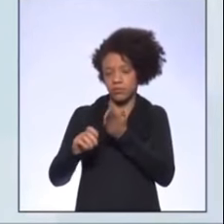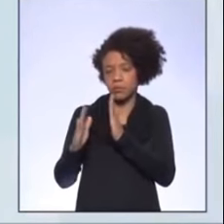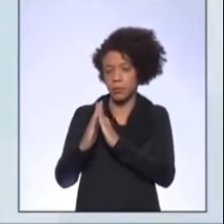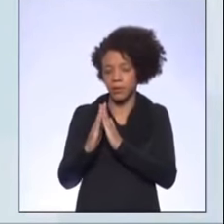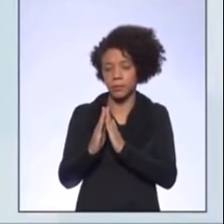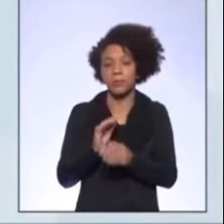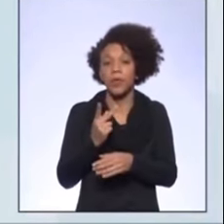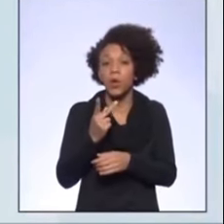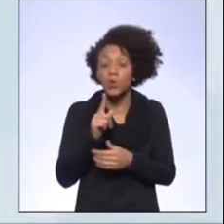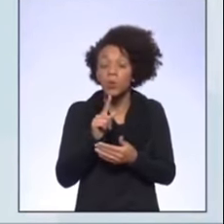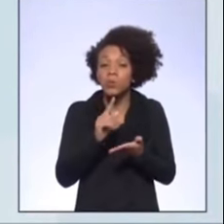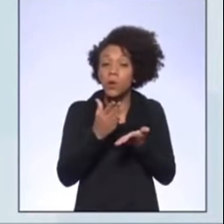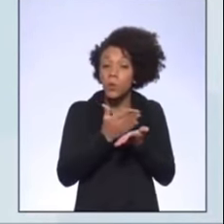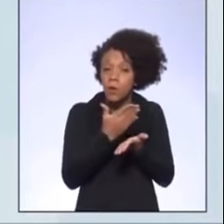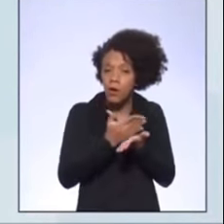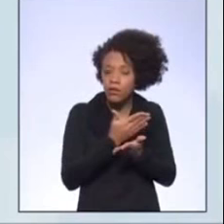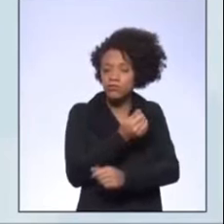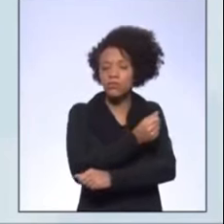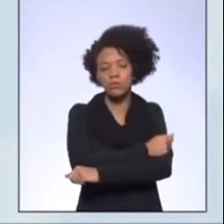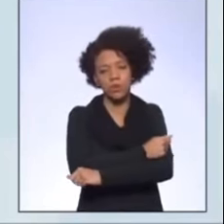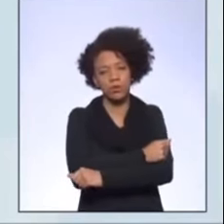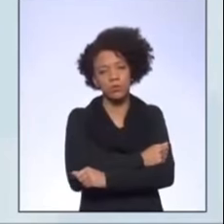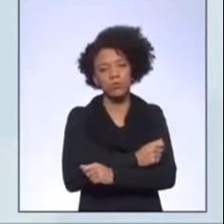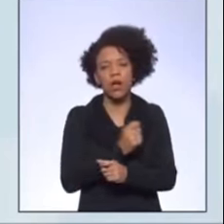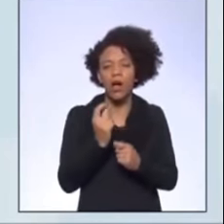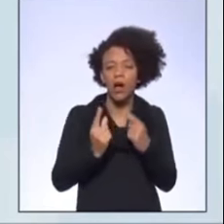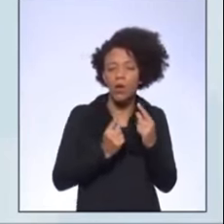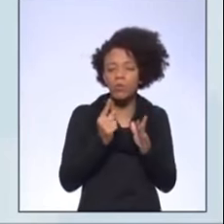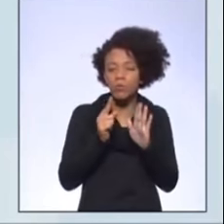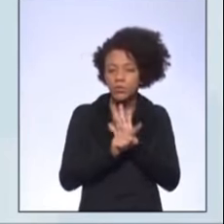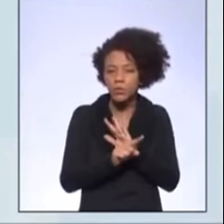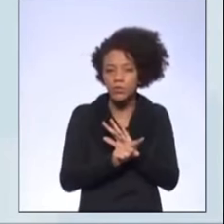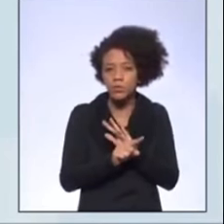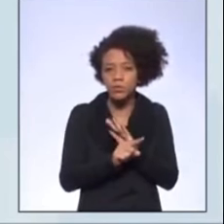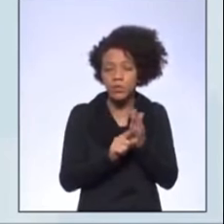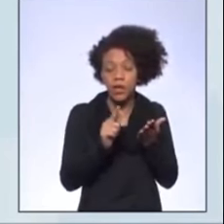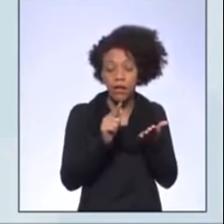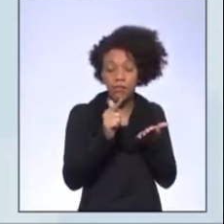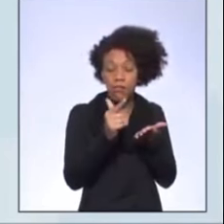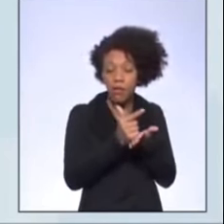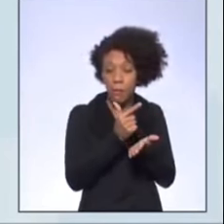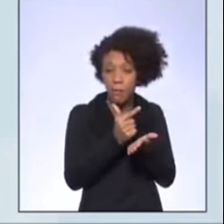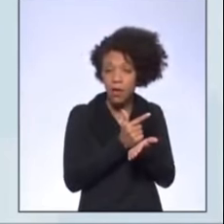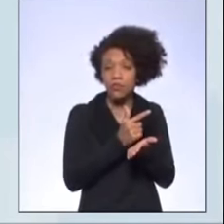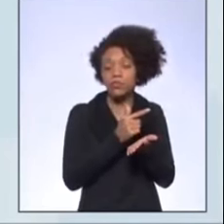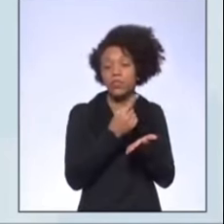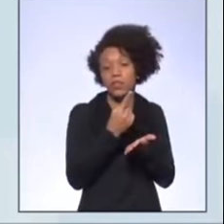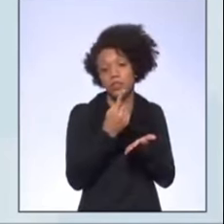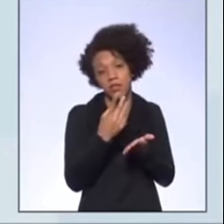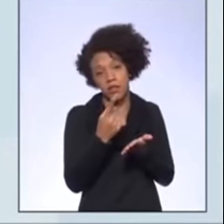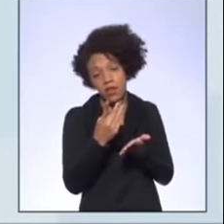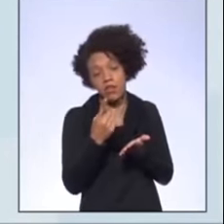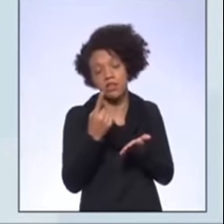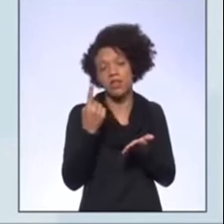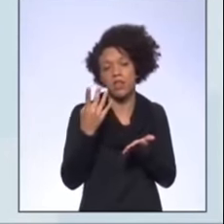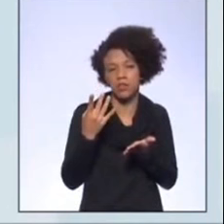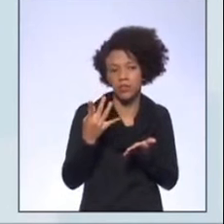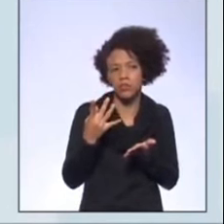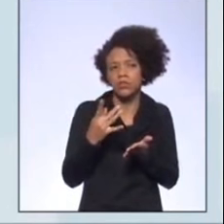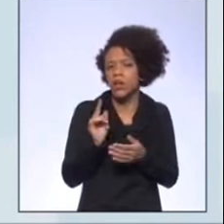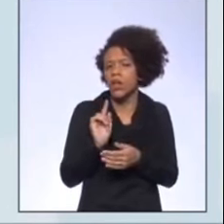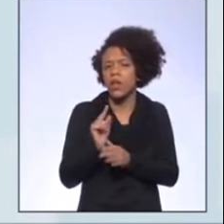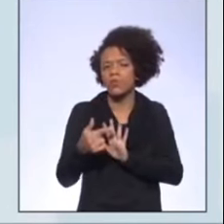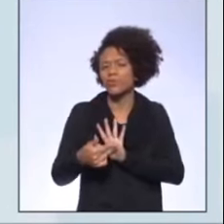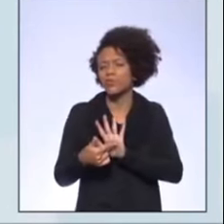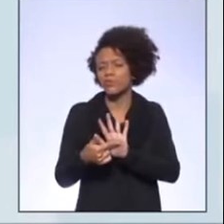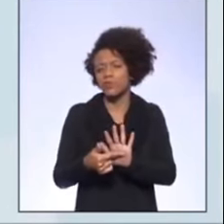o seu caderninho do aluno lá vai ter algumas questões na página 13, na página 14, eu não coloquei aí,